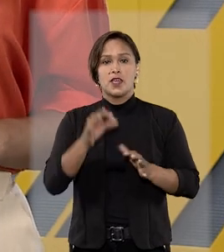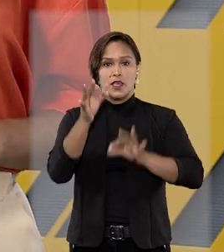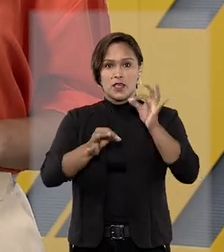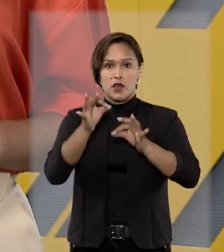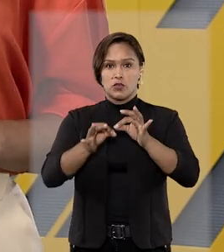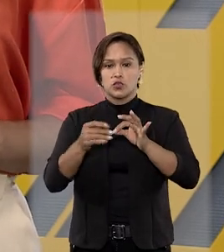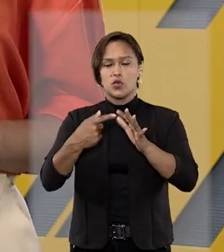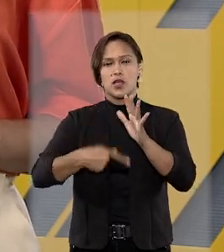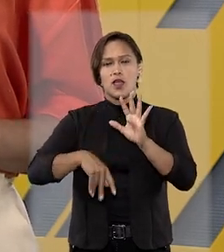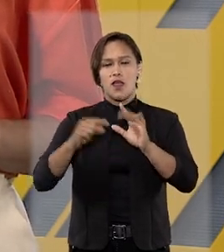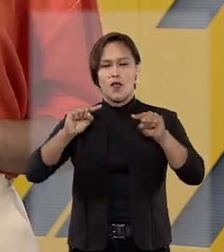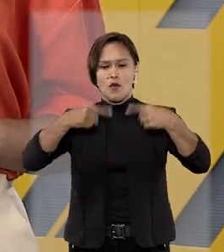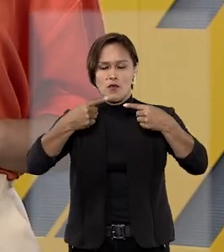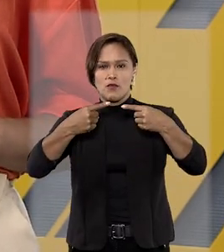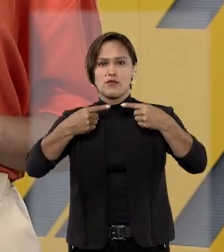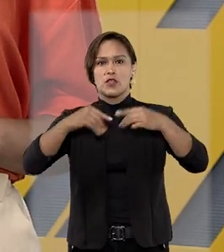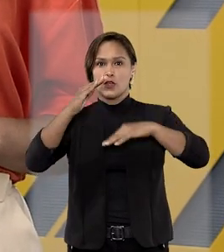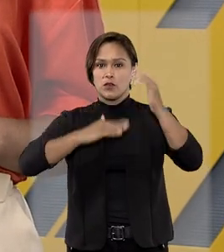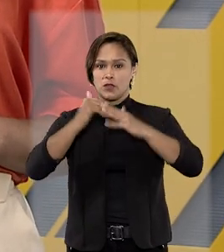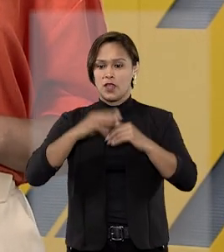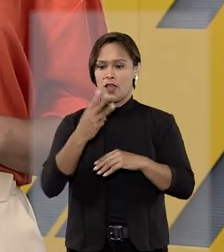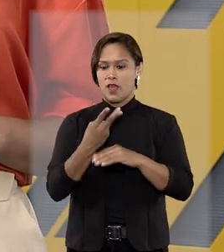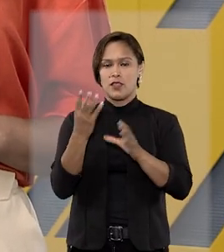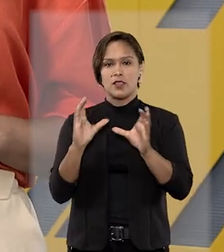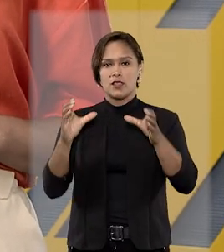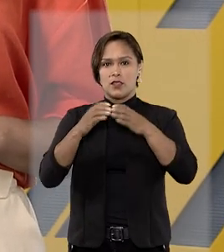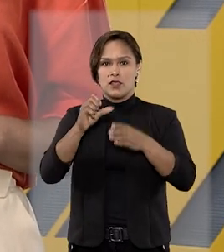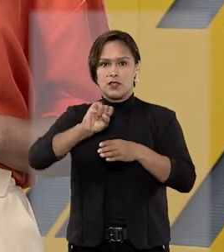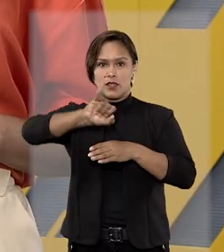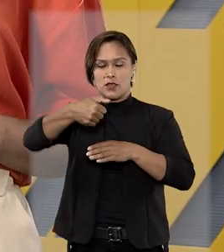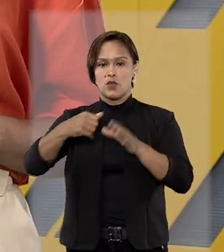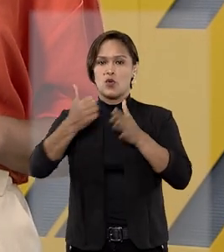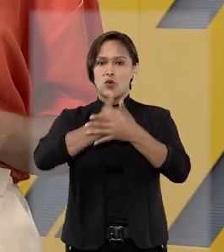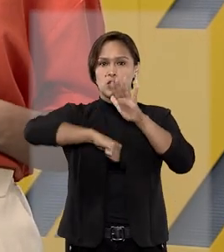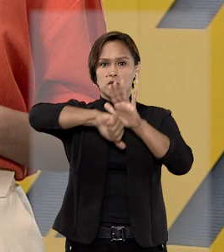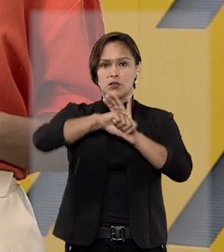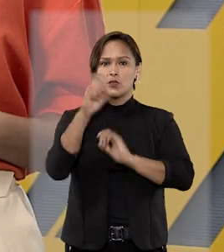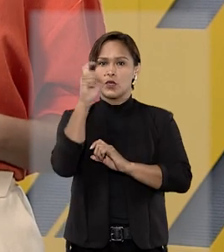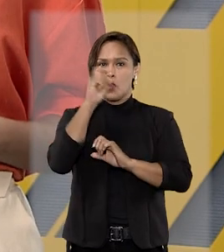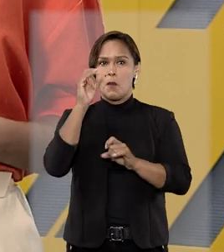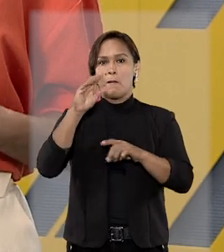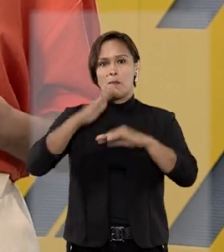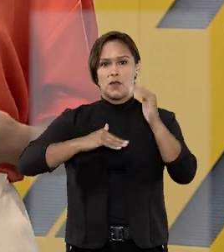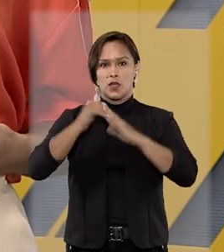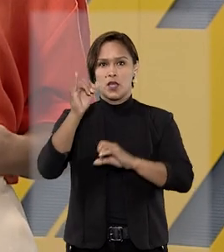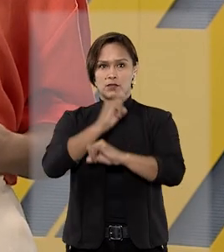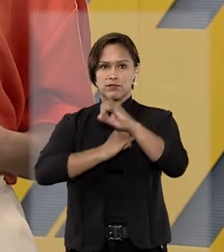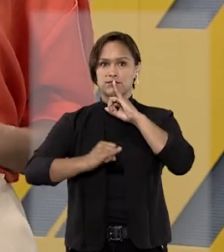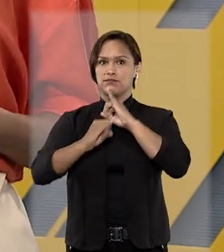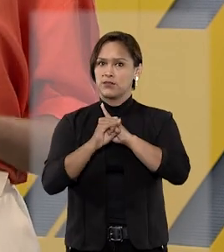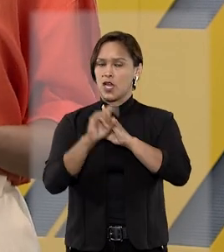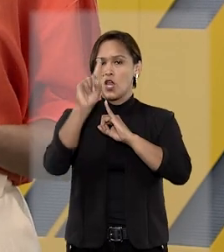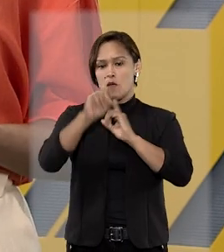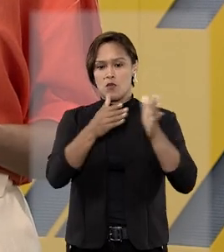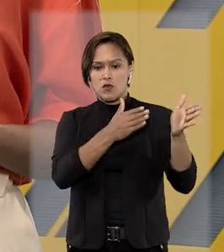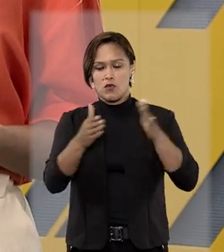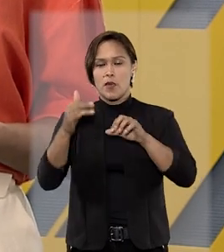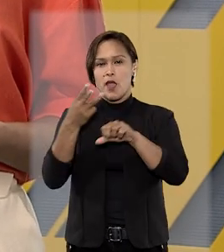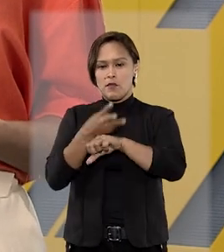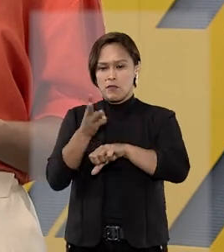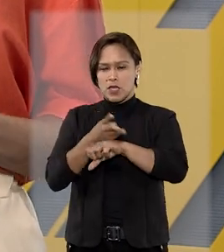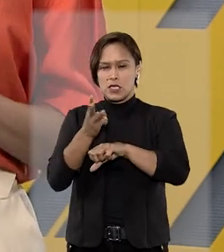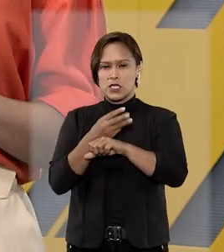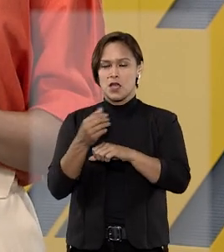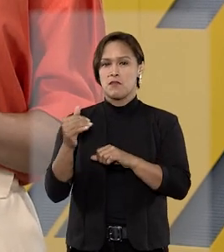E ao julgar conflito de competência, a terceira sessão do STJ decidiu que o crime de injúria praticado na internet por meio de